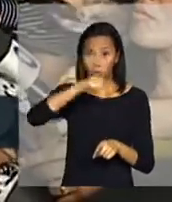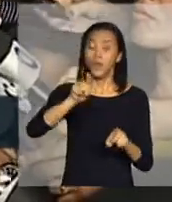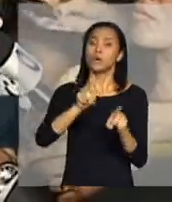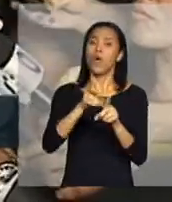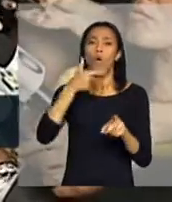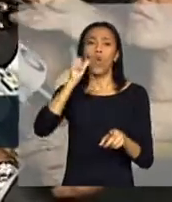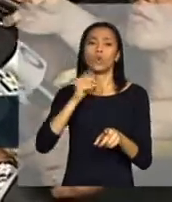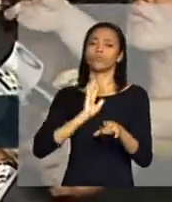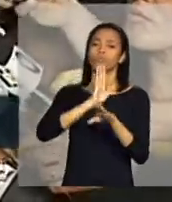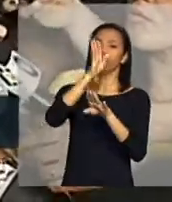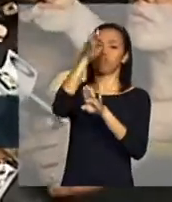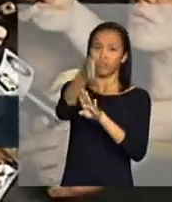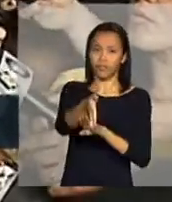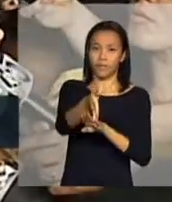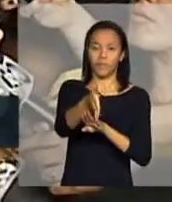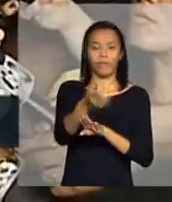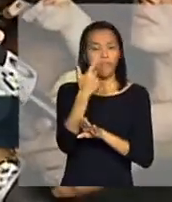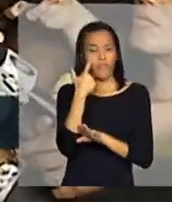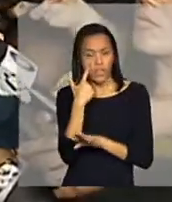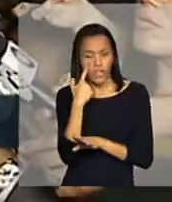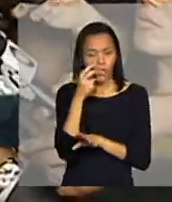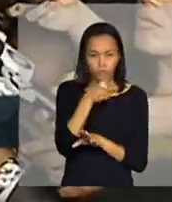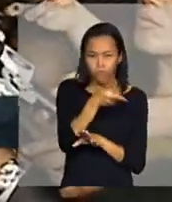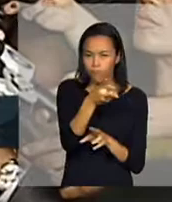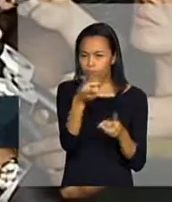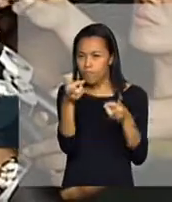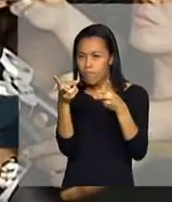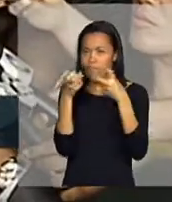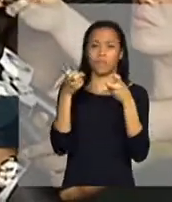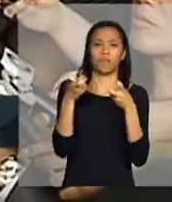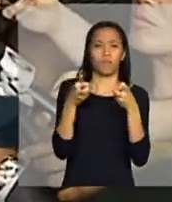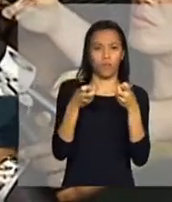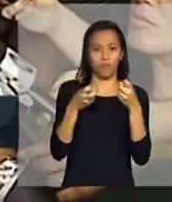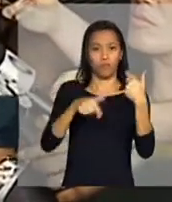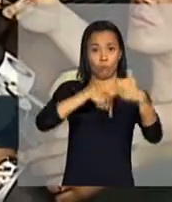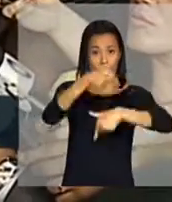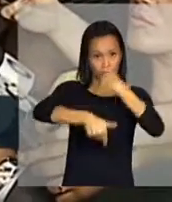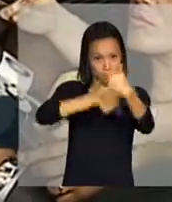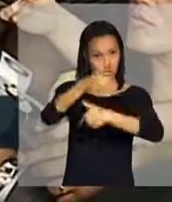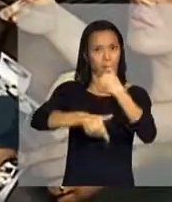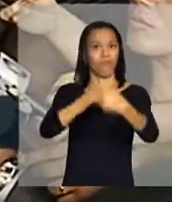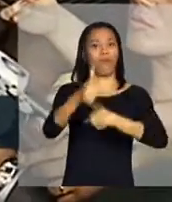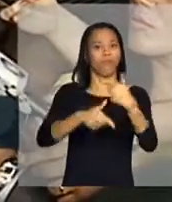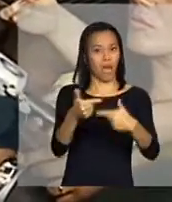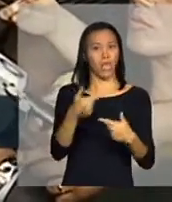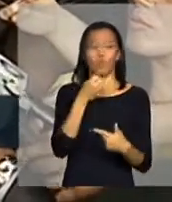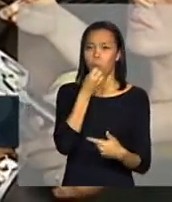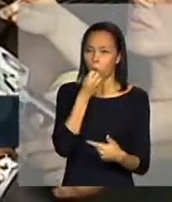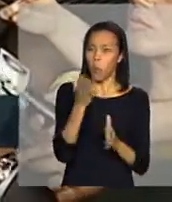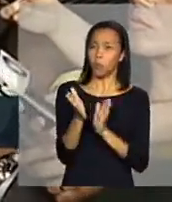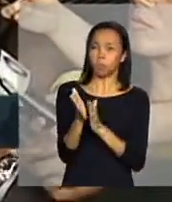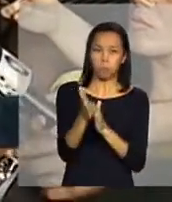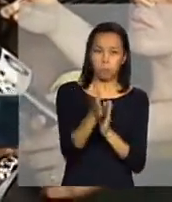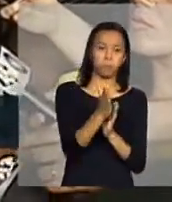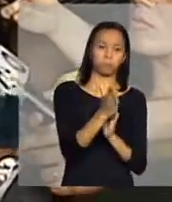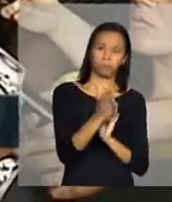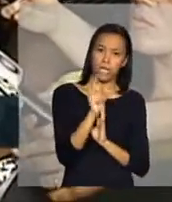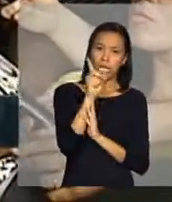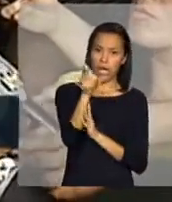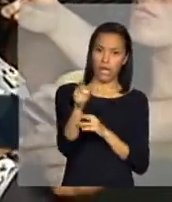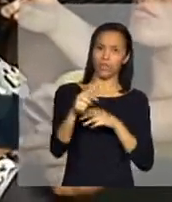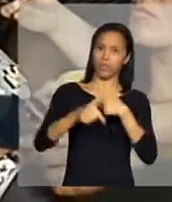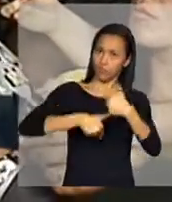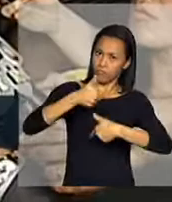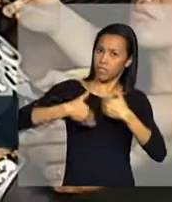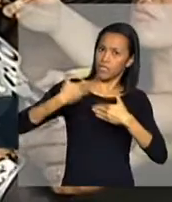Brasília ontem, analisando o trabalho da nossa força-tarefa, eu elogiei profundamente o trabalho que vem